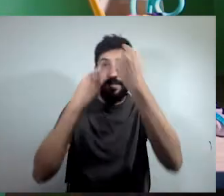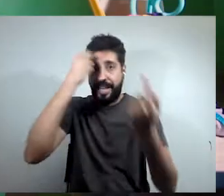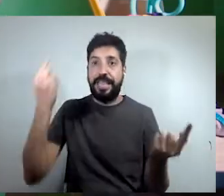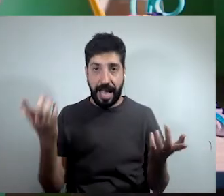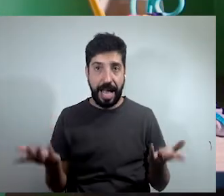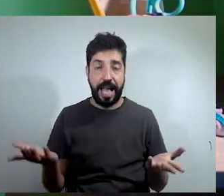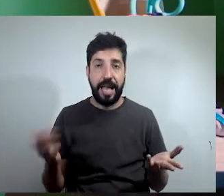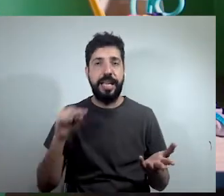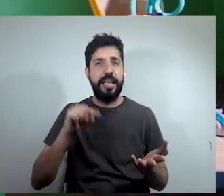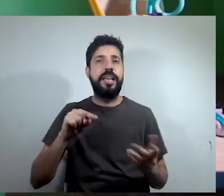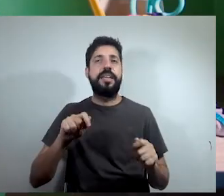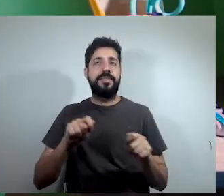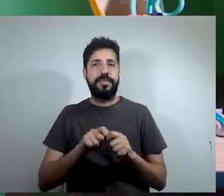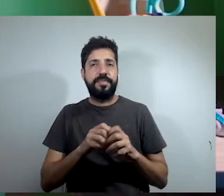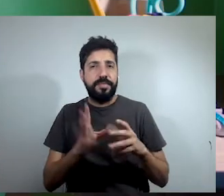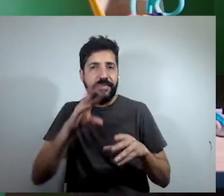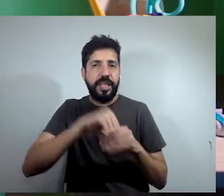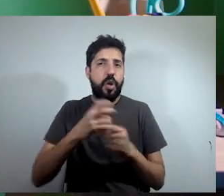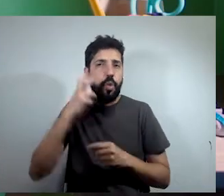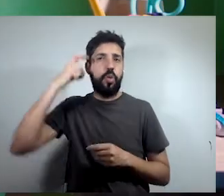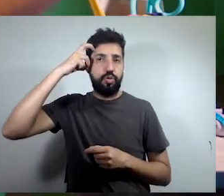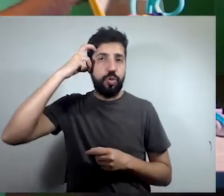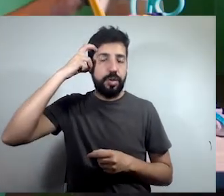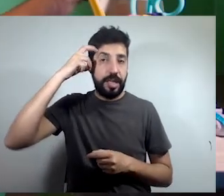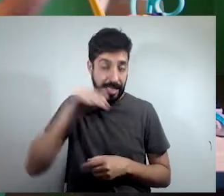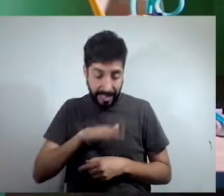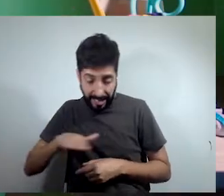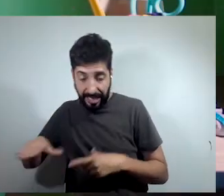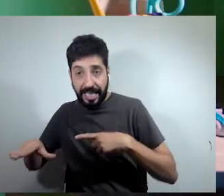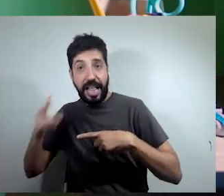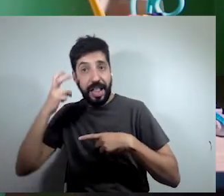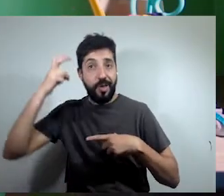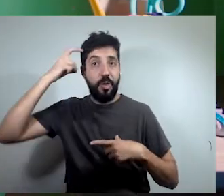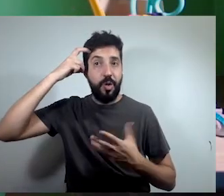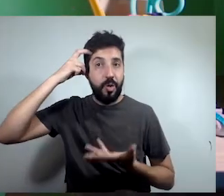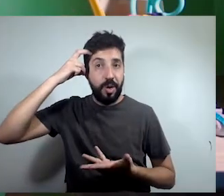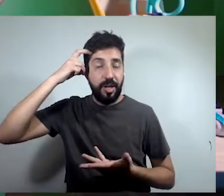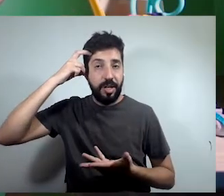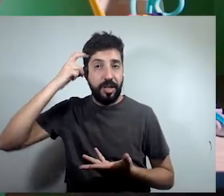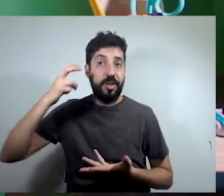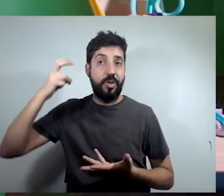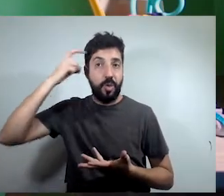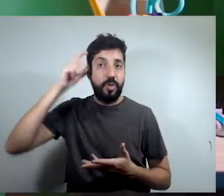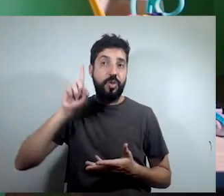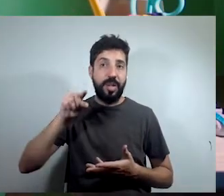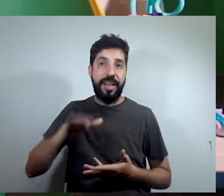o tempo que faz parte de uma cultura. A criança tem uma cultura, a cultura das